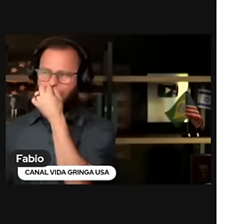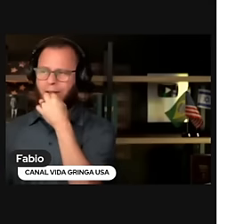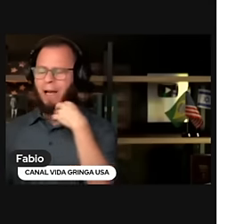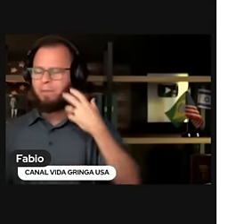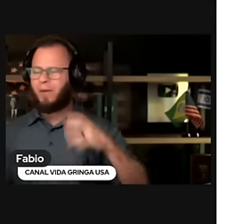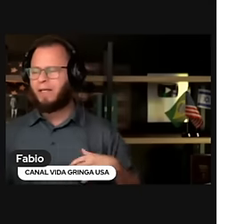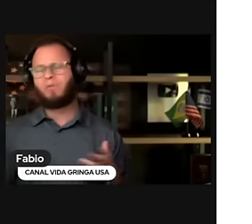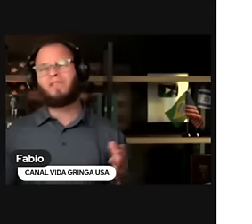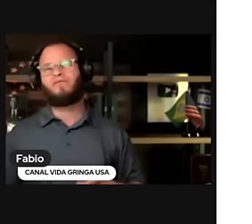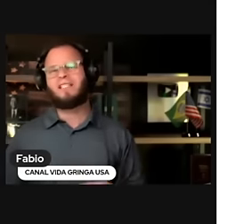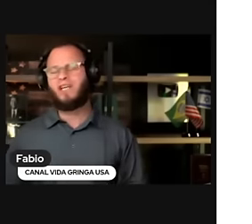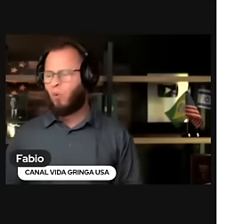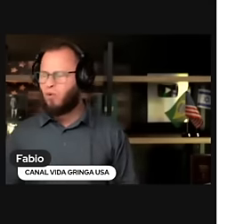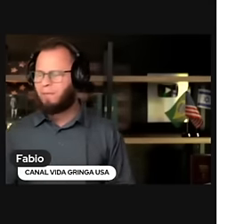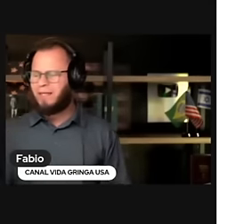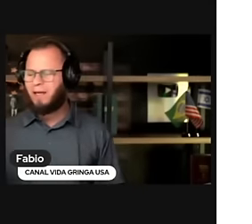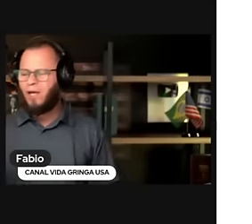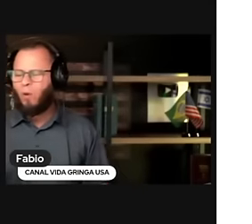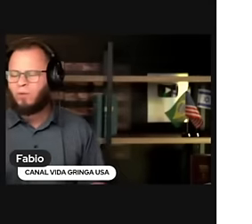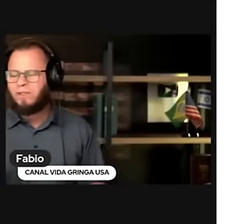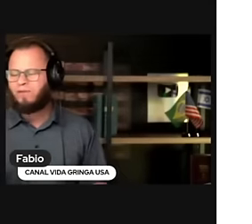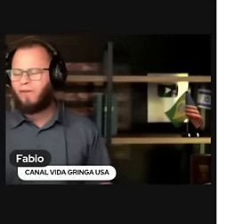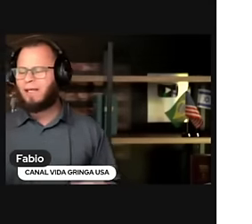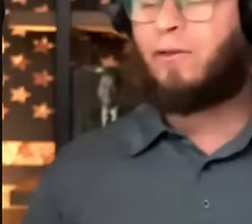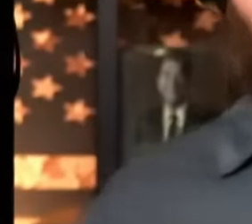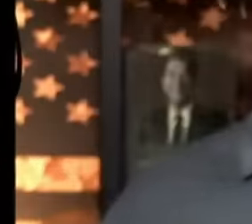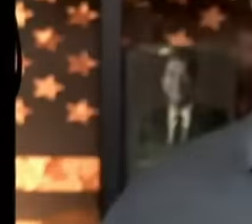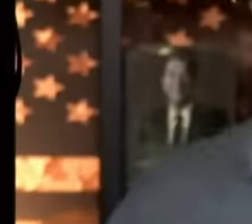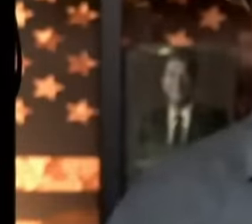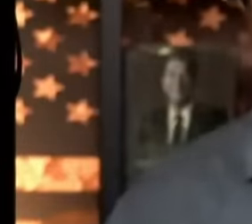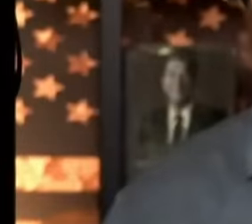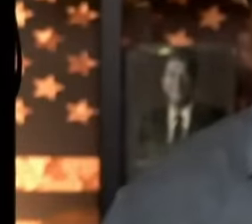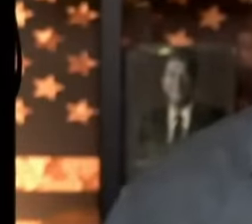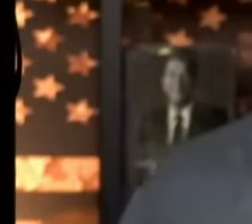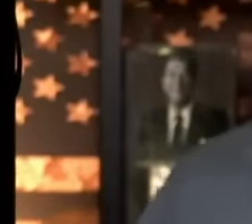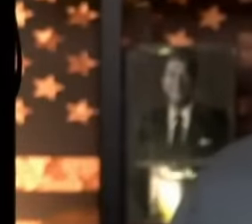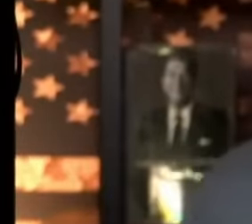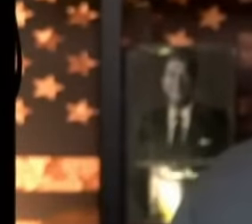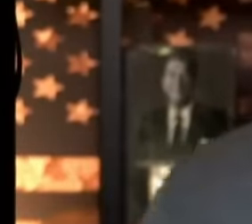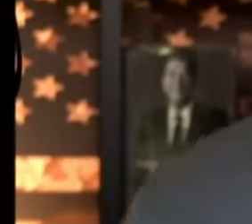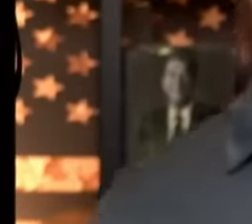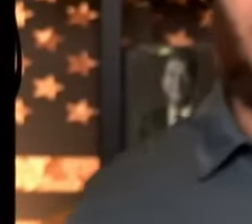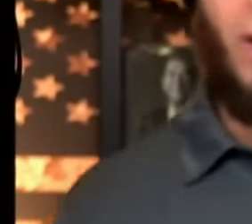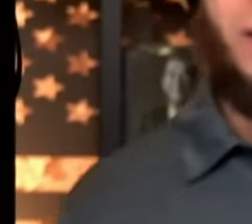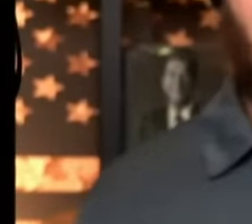que campanha quando se fala de Economia quando se fala da dor do bolso é que realmente dói o